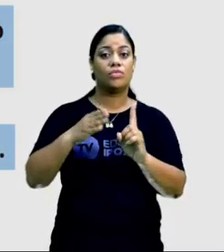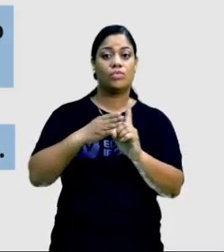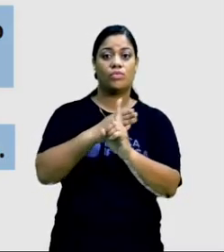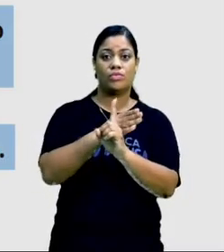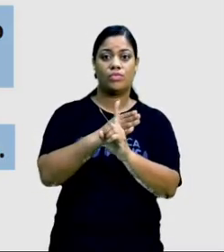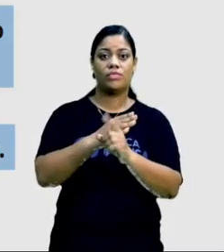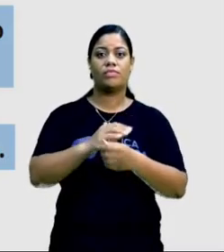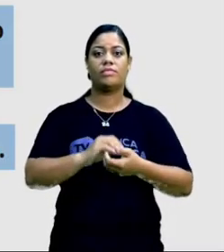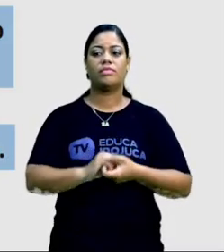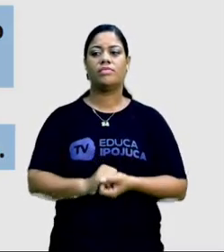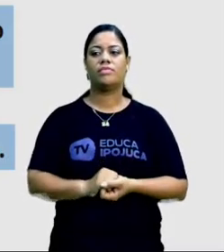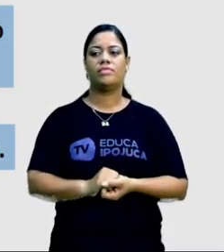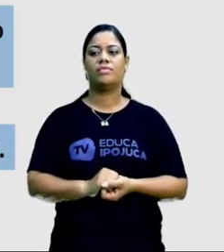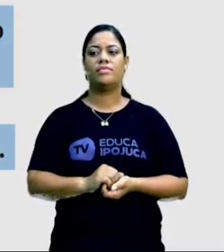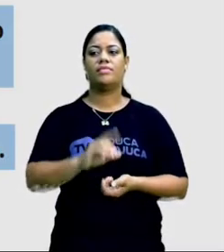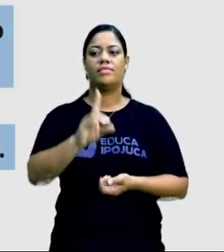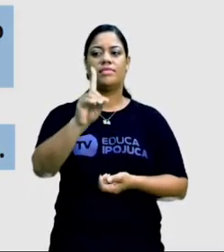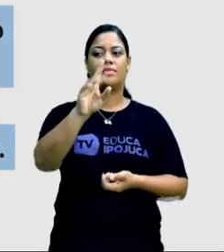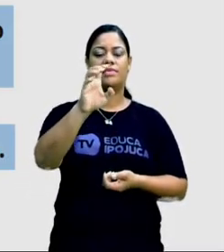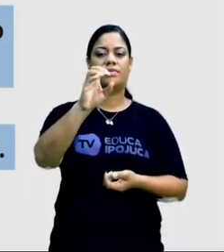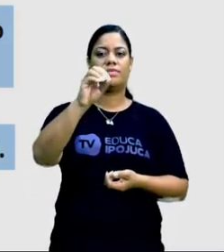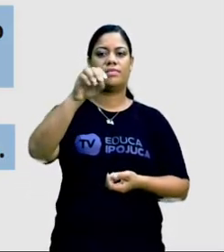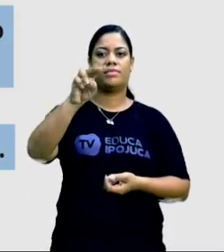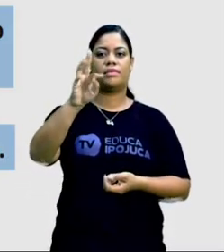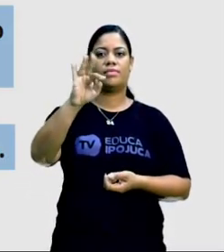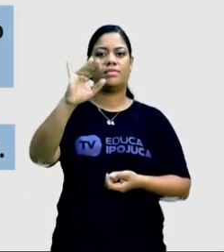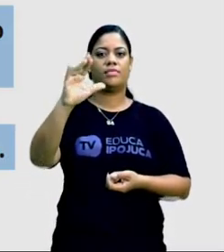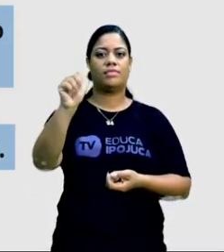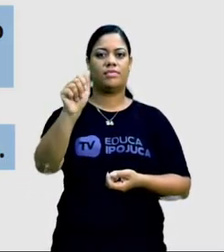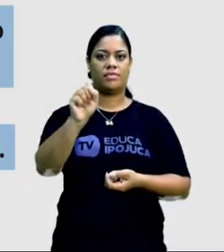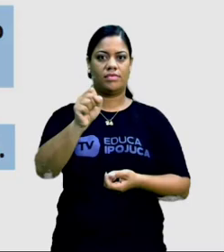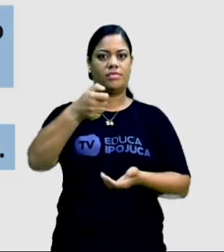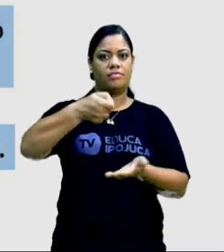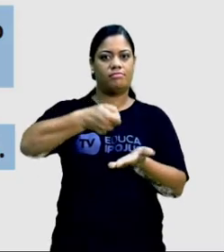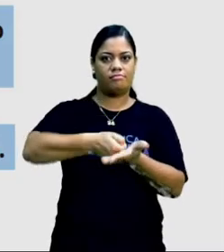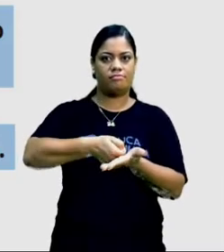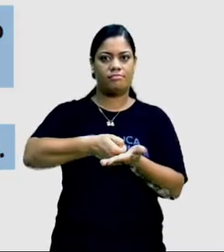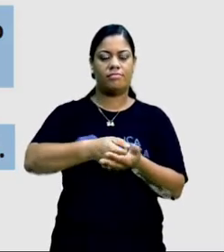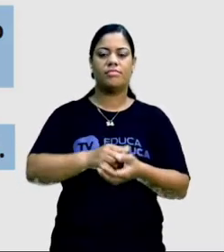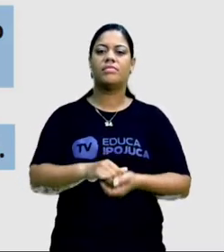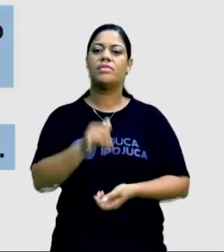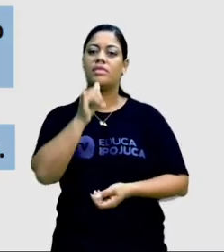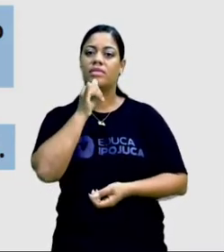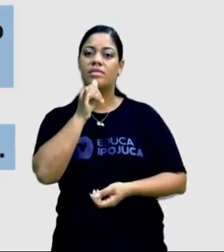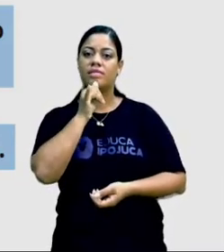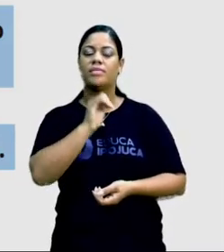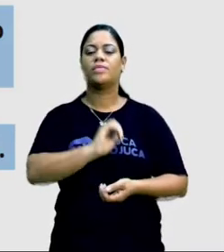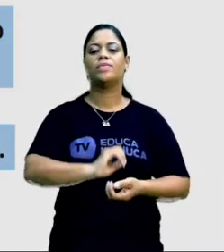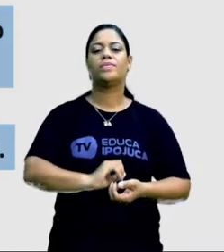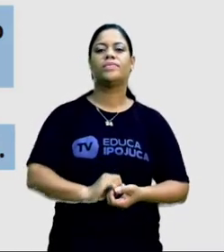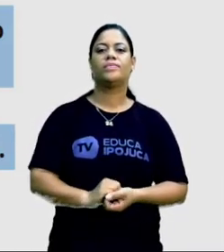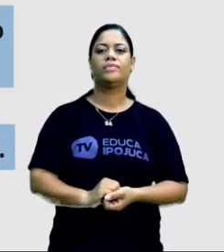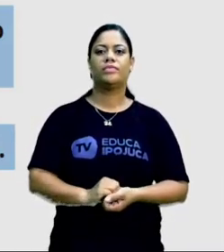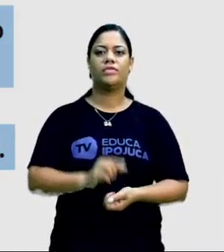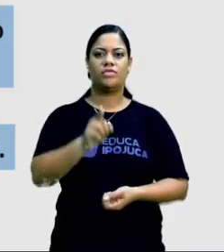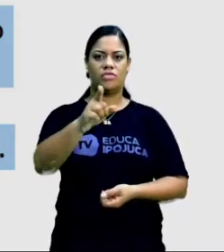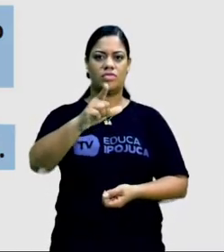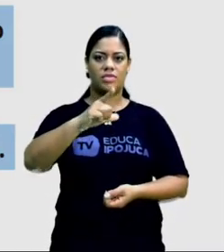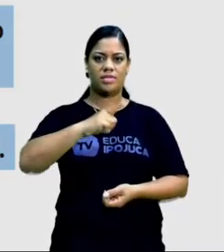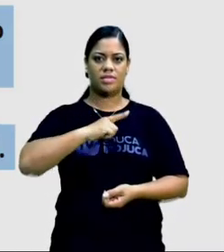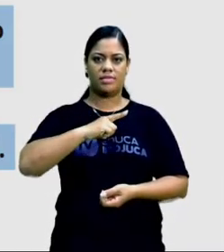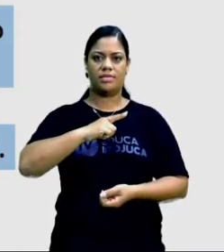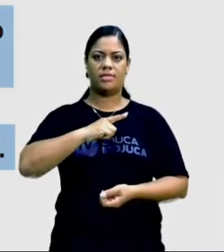modalizações deônticas. Elas indicam permissão e obrigação. Alguns exemplos: você tem